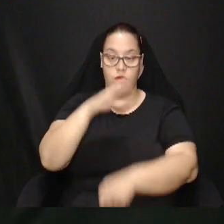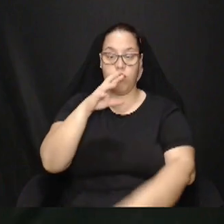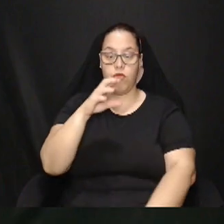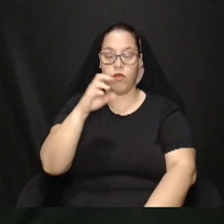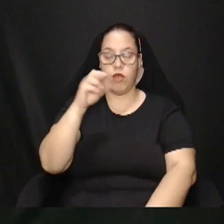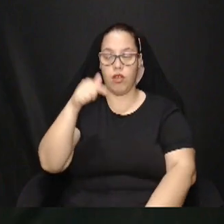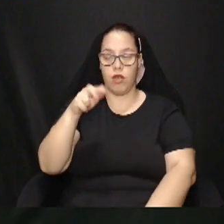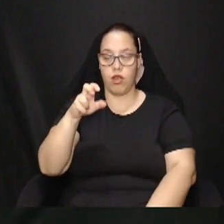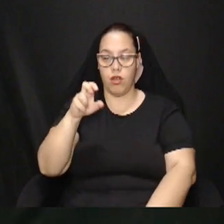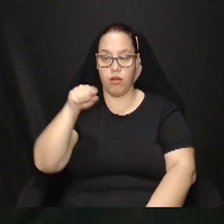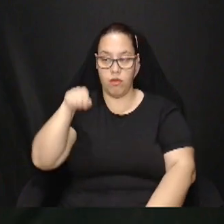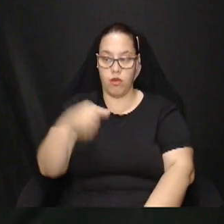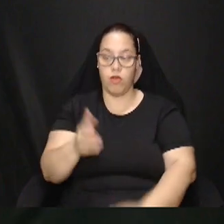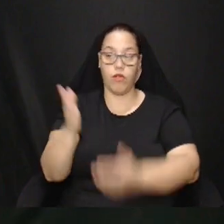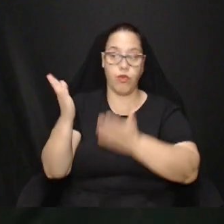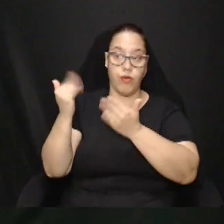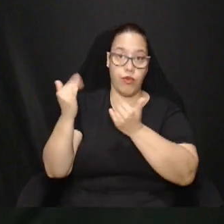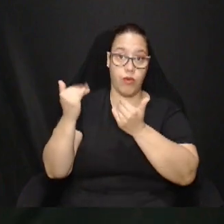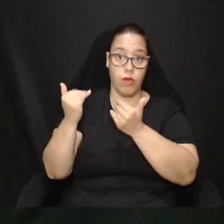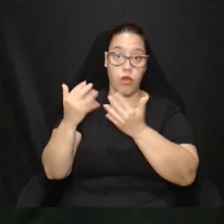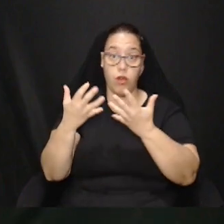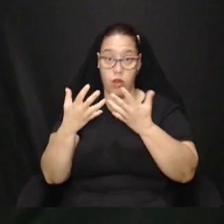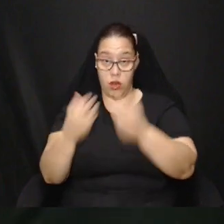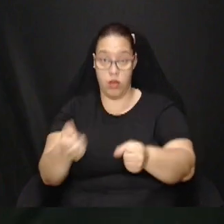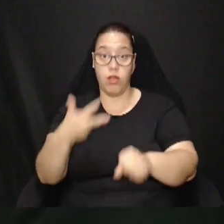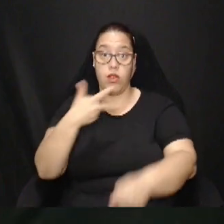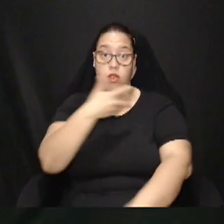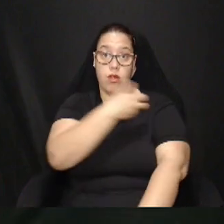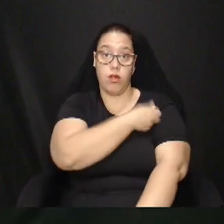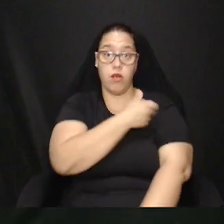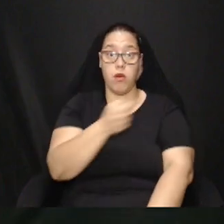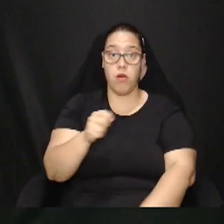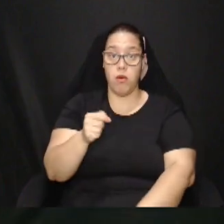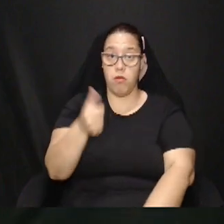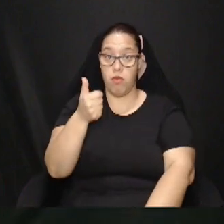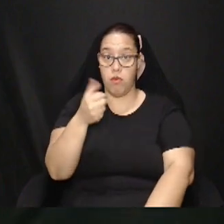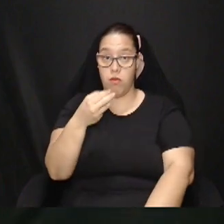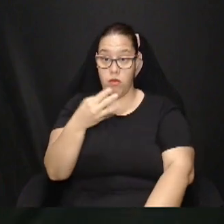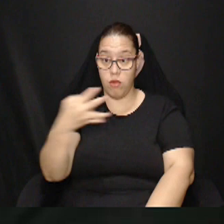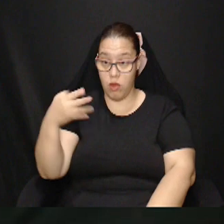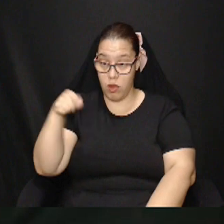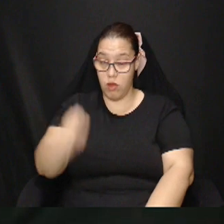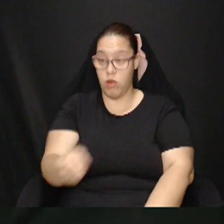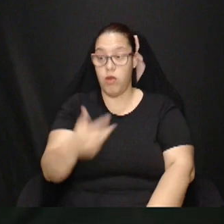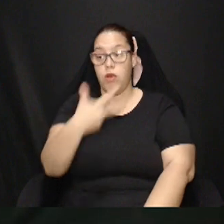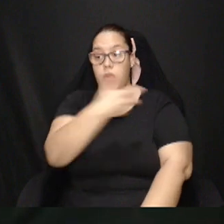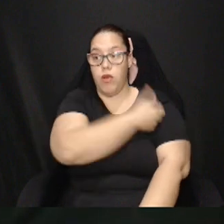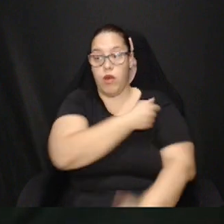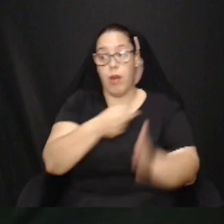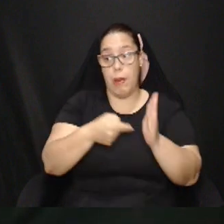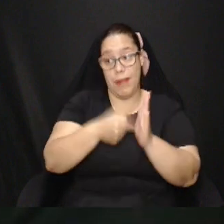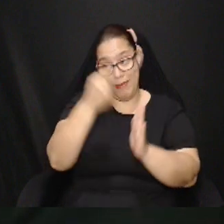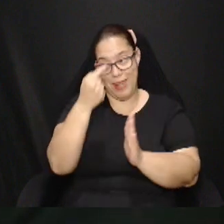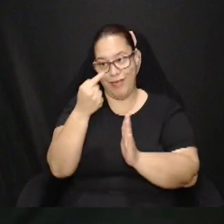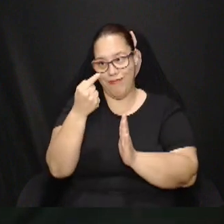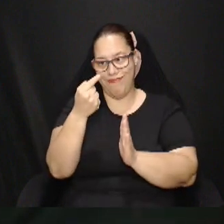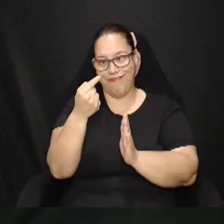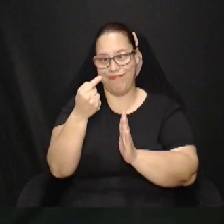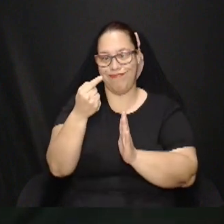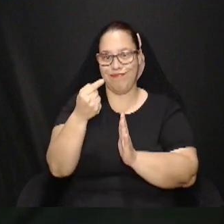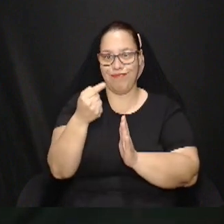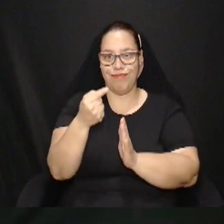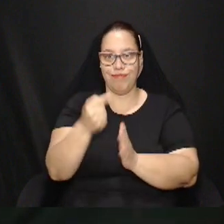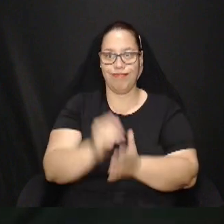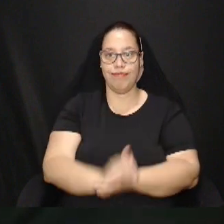anos estavam aptos a receber vacina. Pouco mais de 34 mil tomaram a primeira dose. Então,